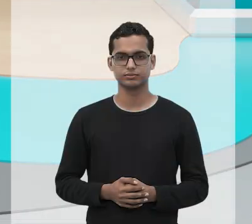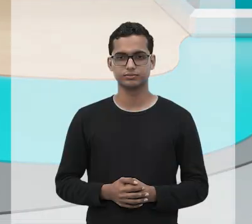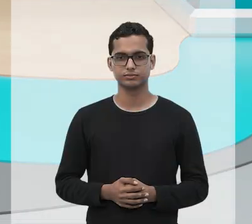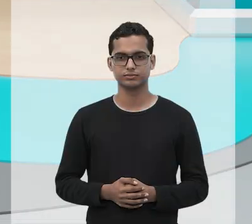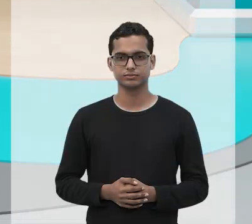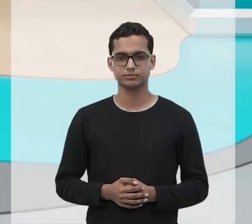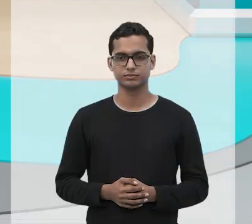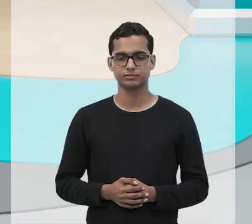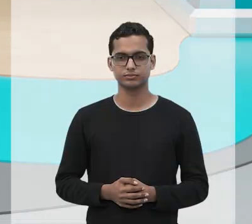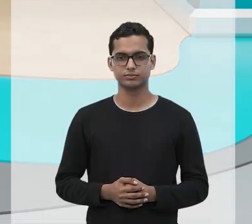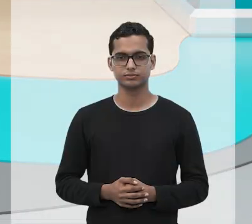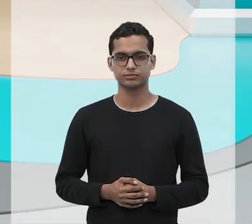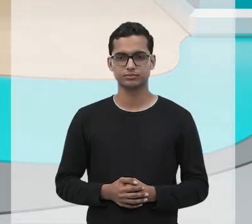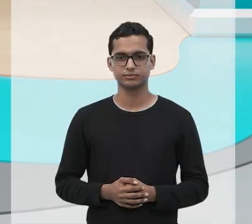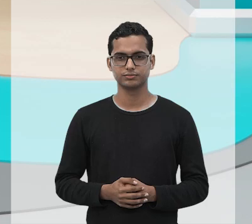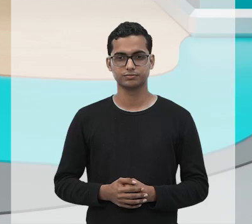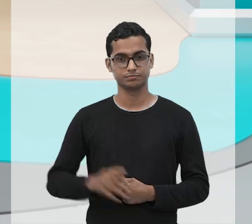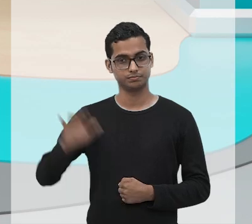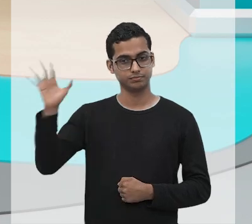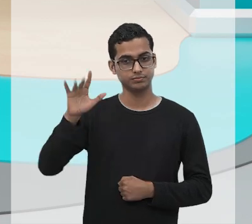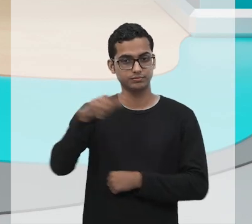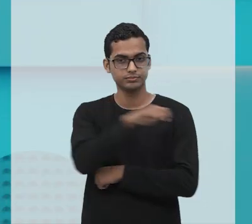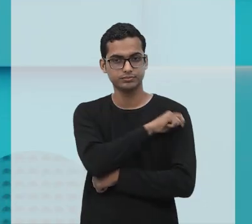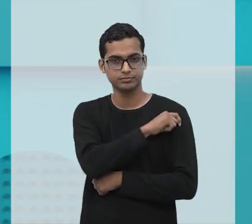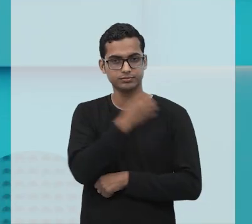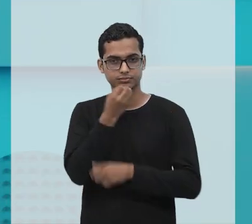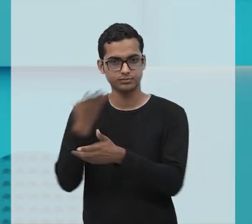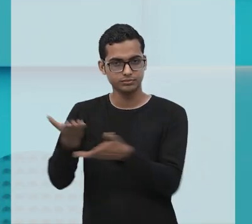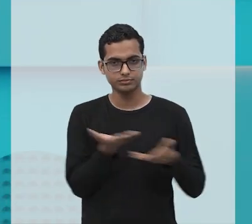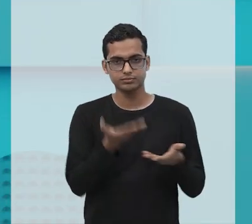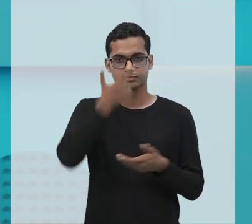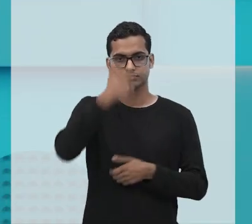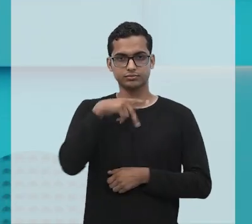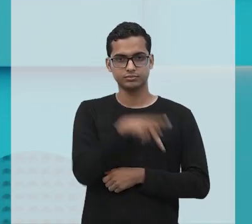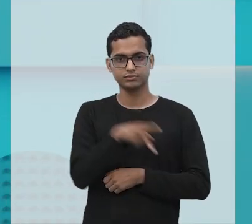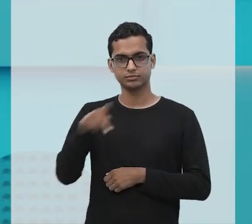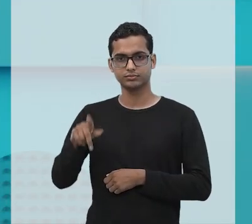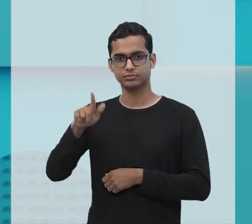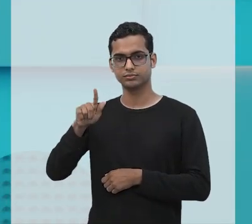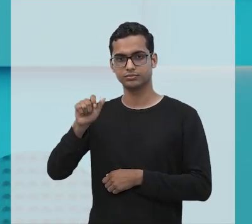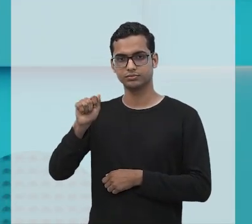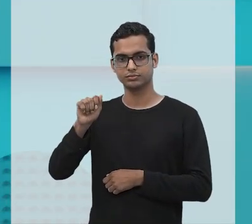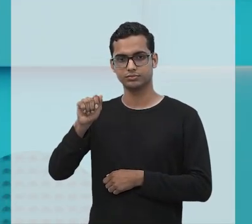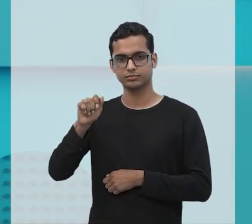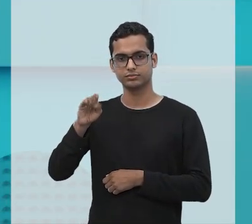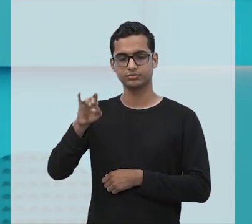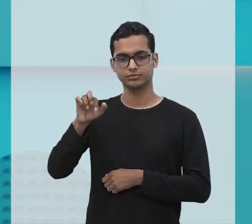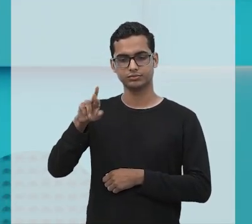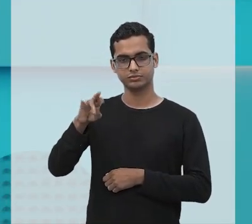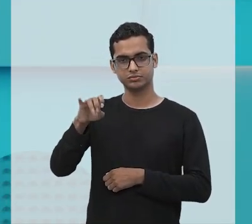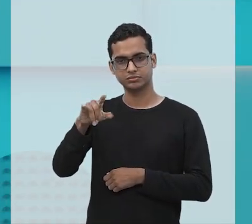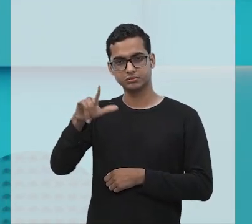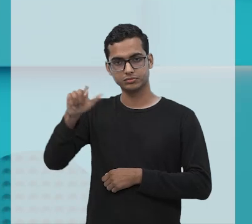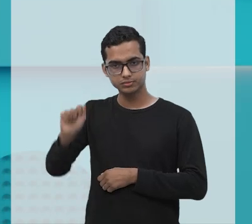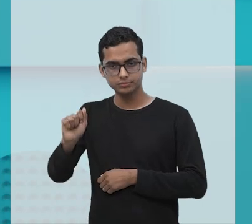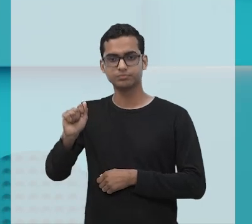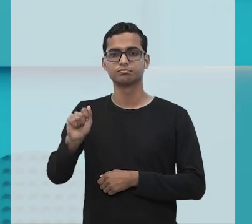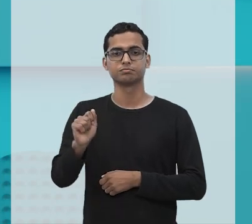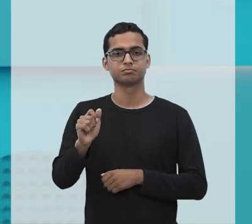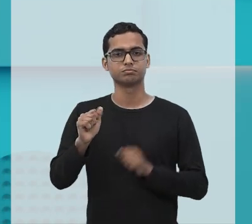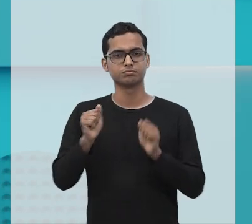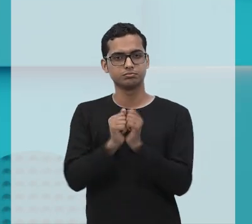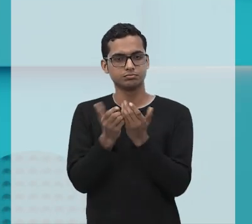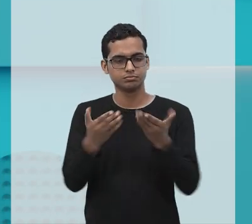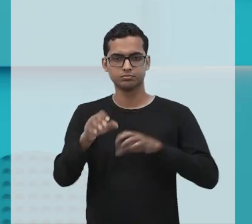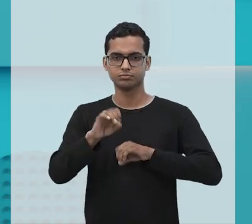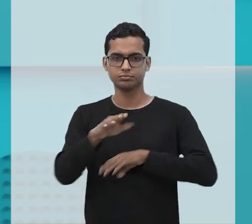Olá, meus artistas queridos, sejam bem-vindos. Eu sou a professora Gabriela e estou acompanhando vocês